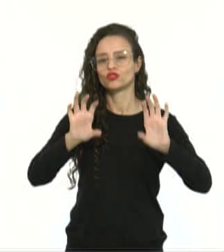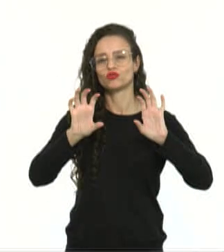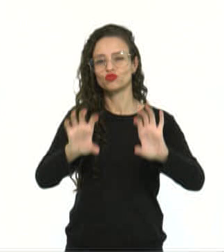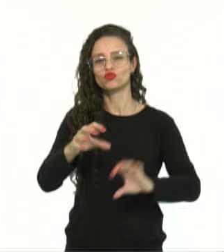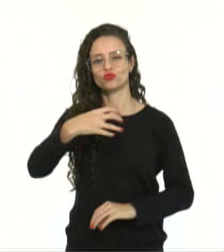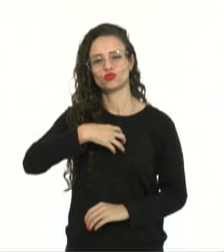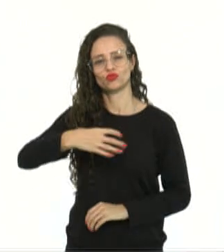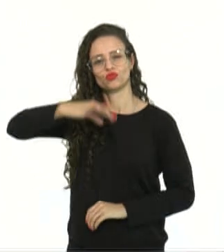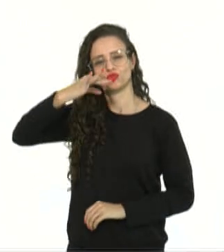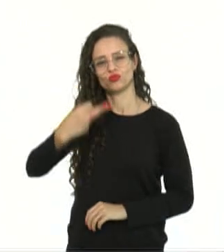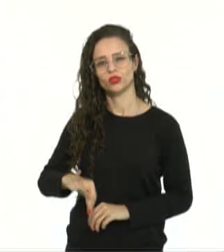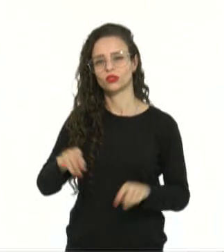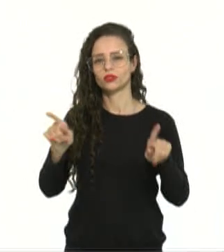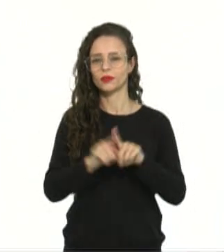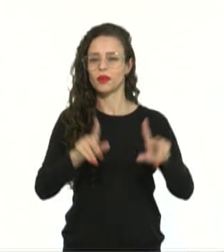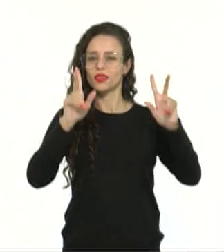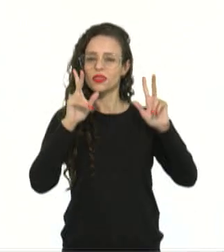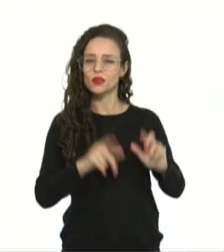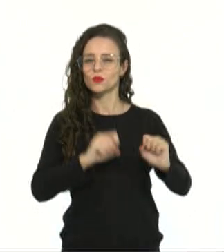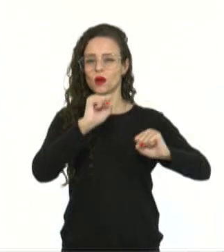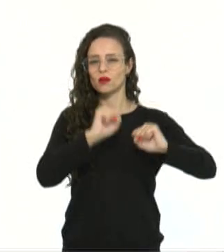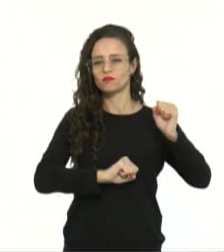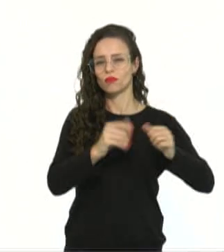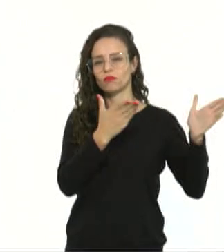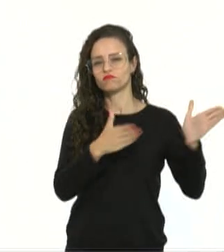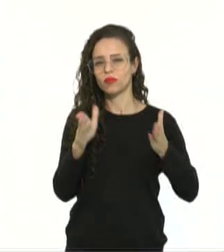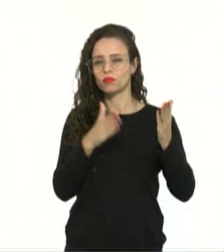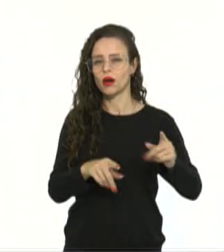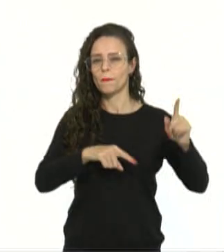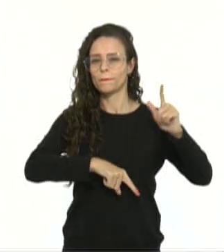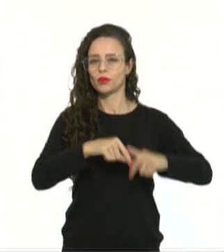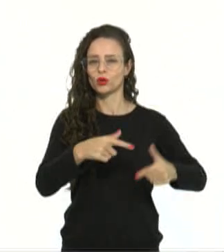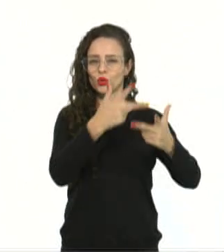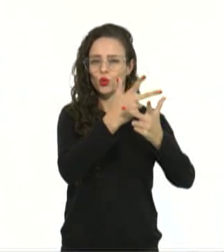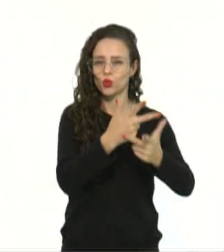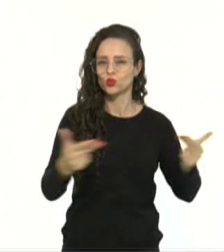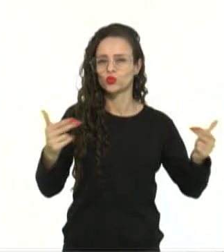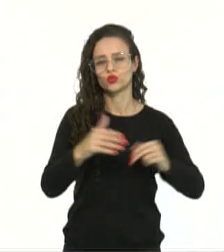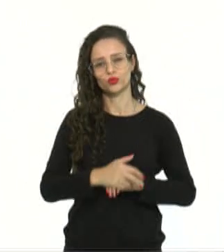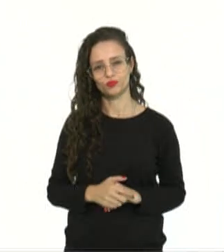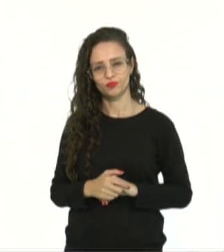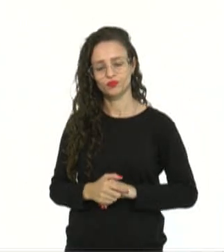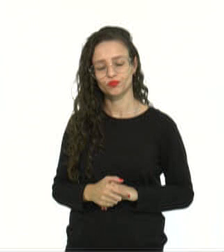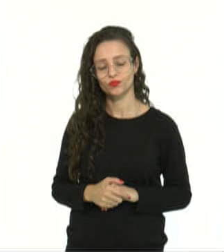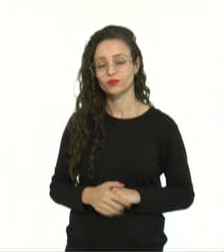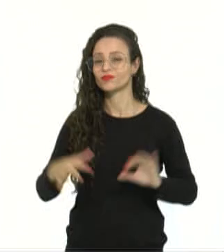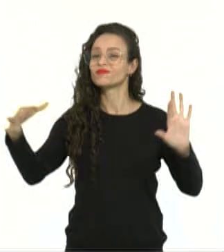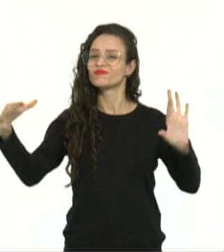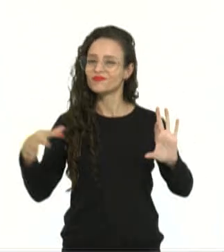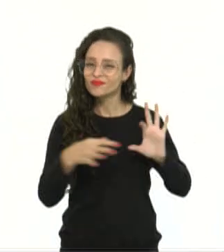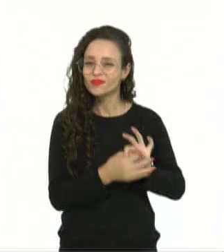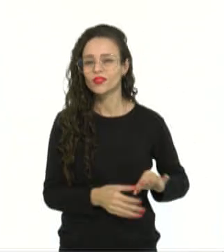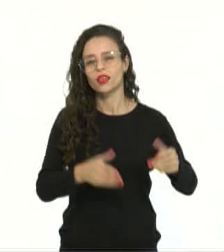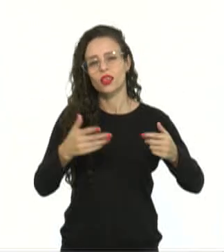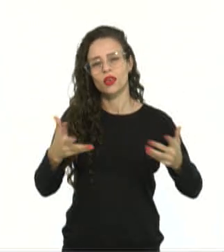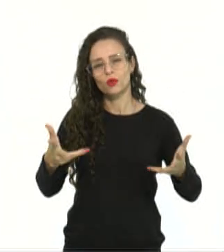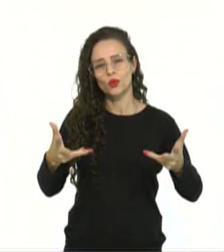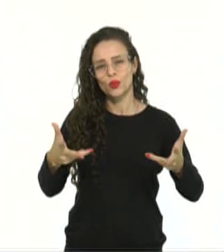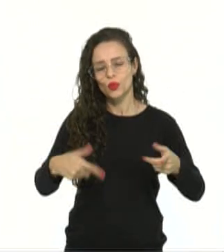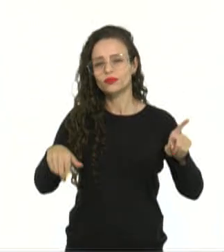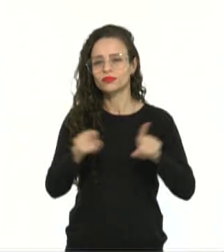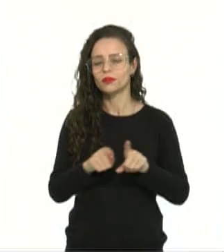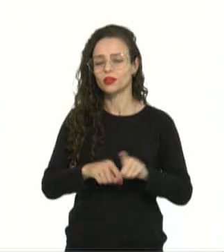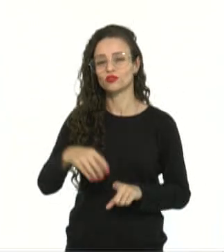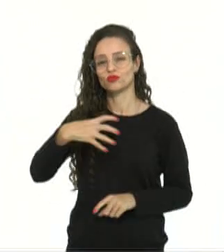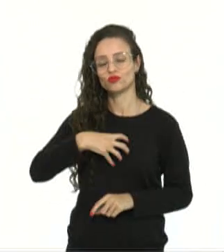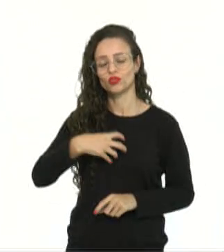mesma maneira que a produção industrial de mercadorias. Assumiram seu ritmo, sua cadência, suas formas